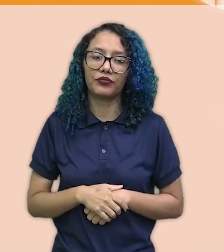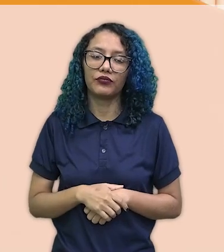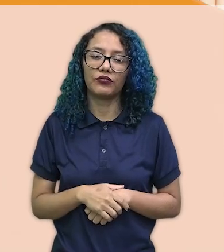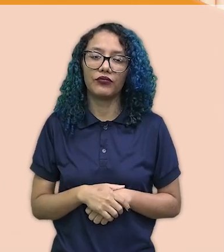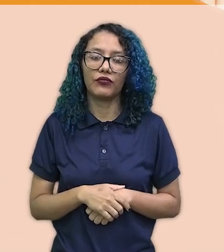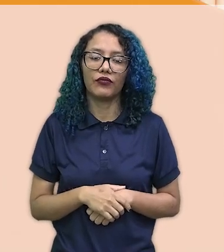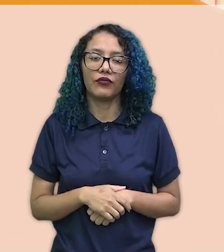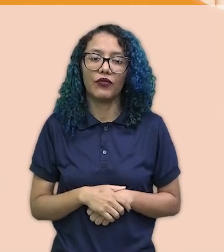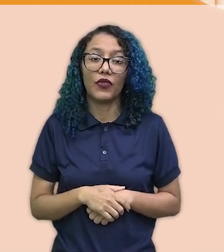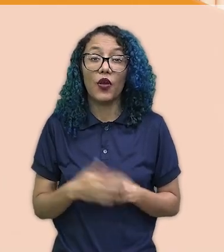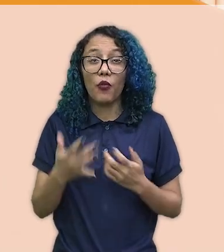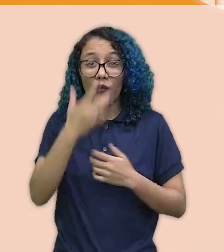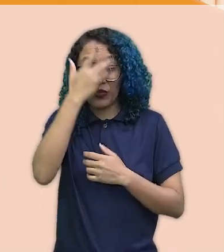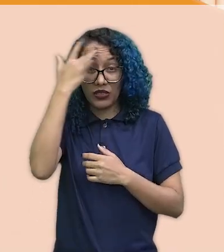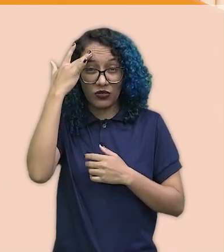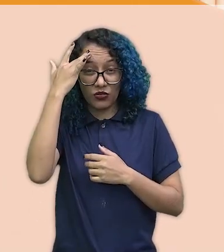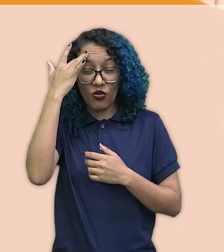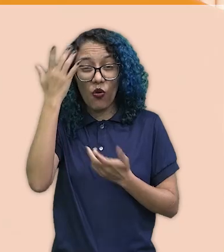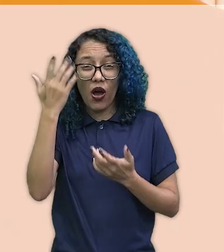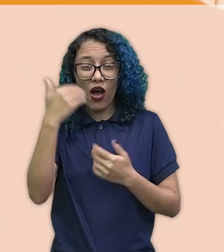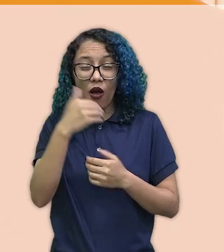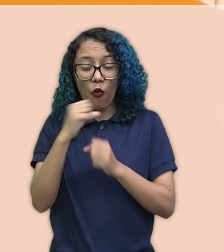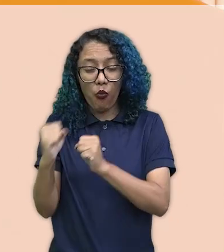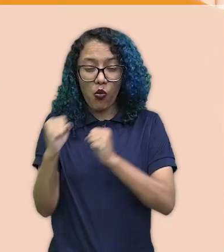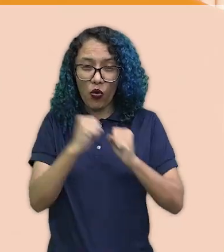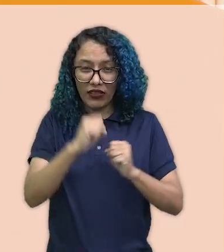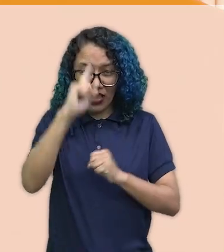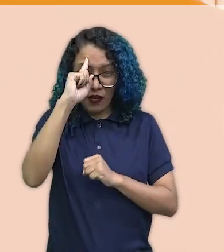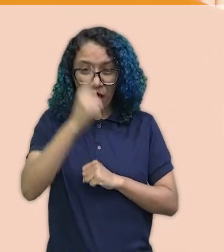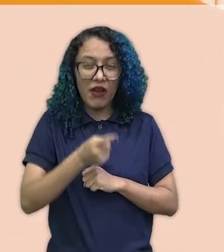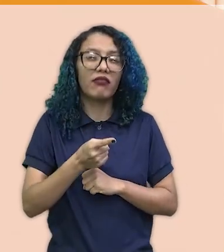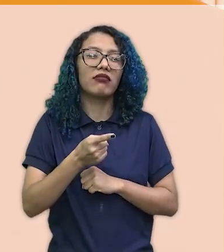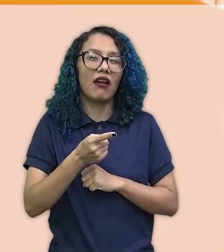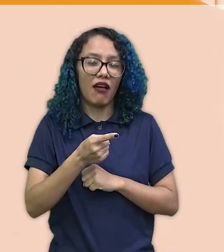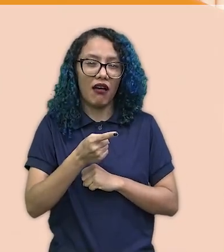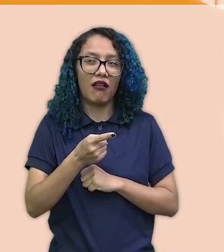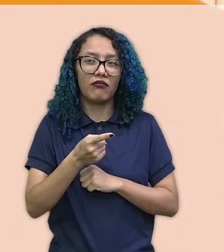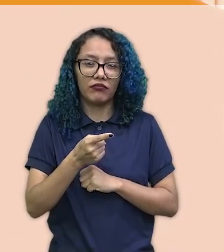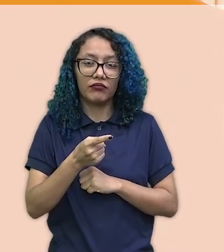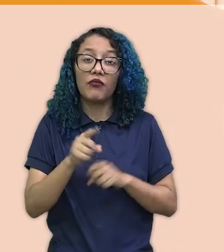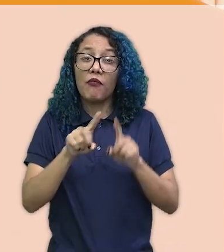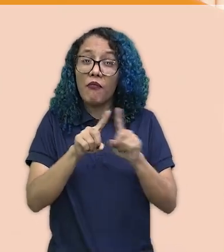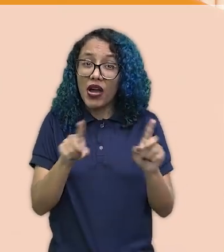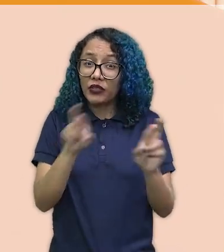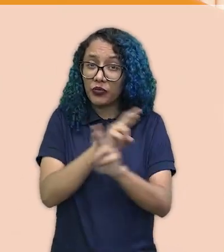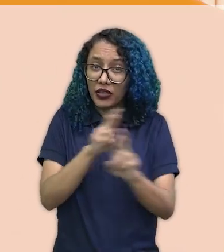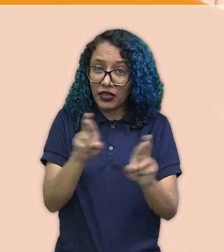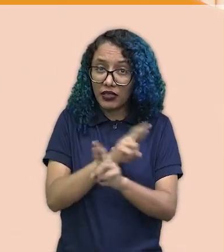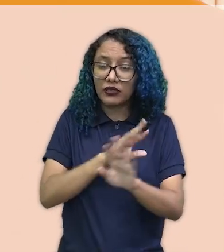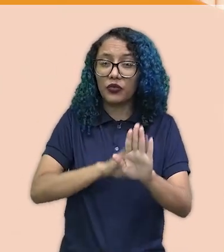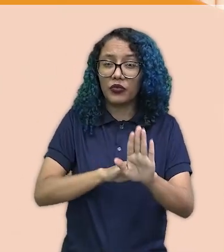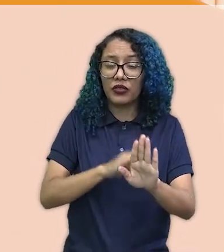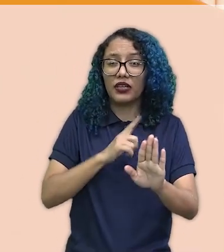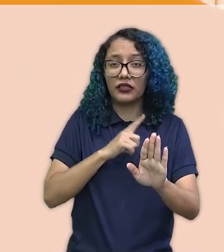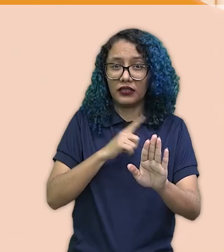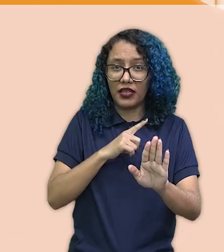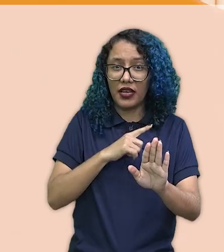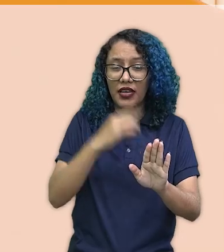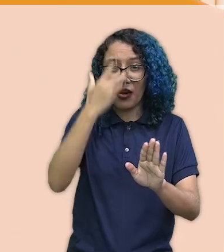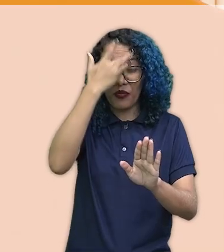exercer sobre o outro. Alguém pode exercer sobre o outro esse poder, mas existe uma relação. Governantes